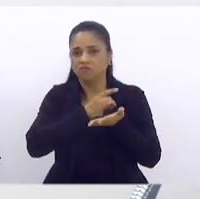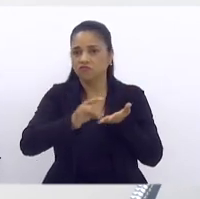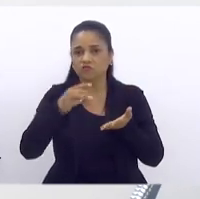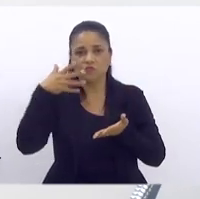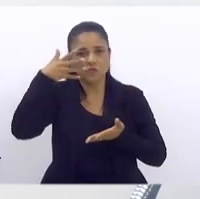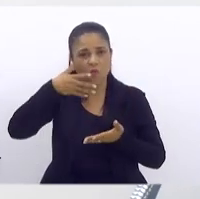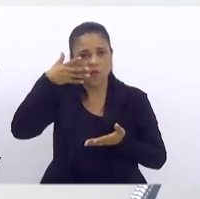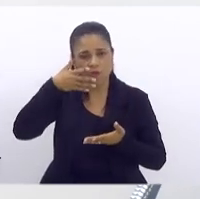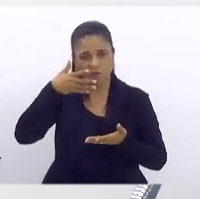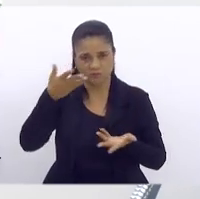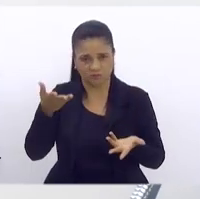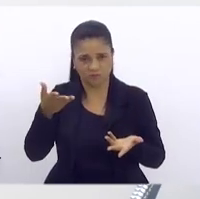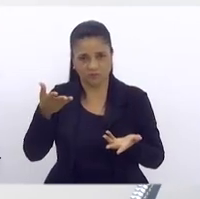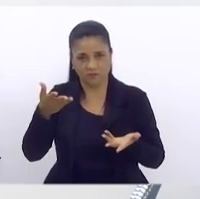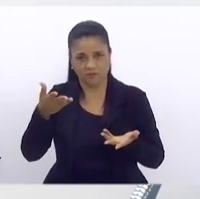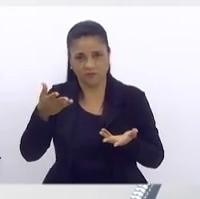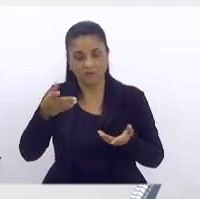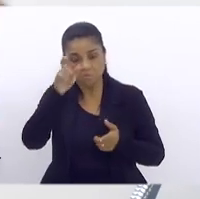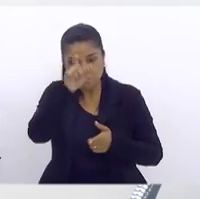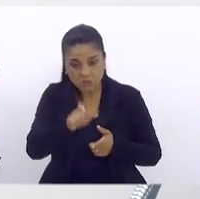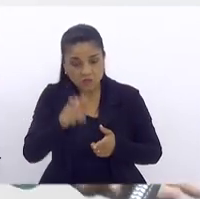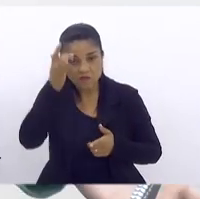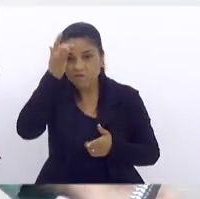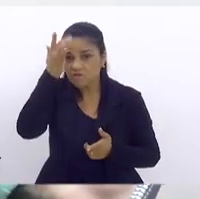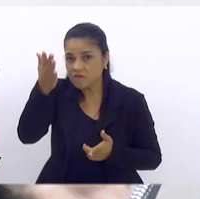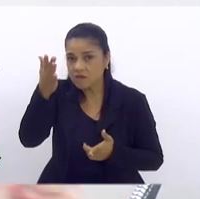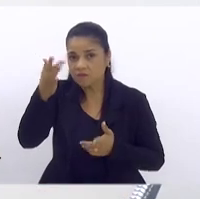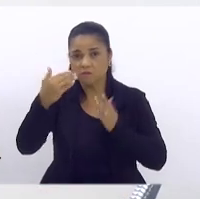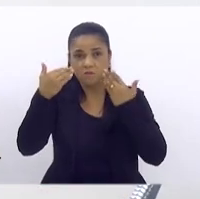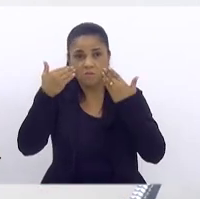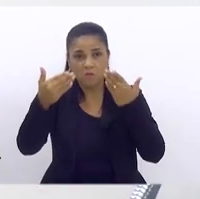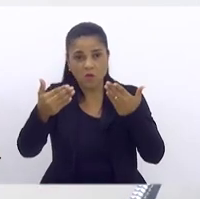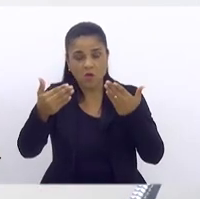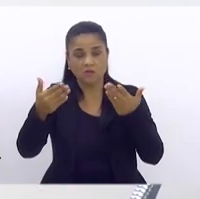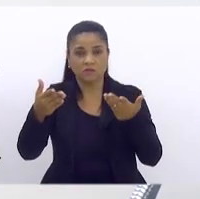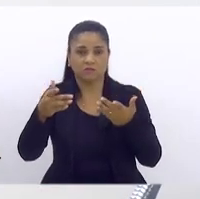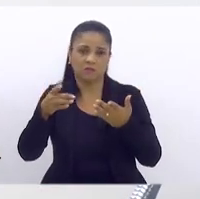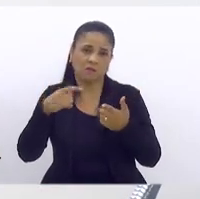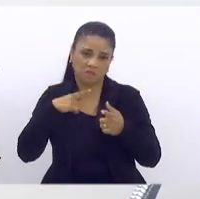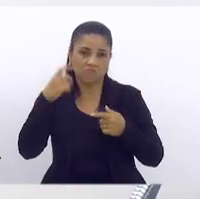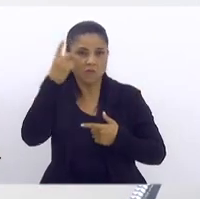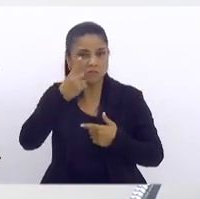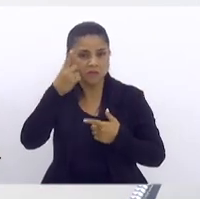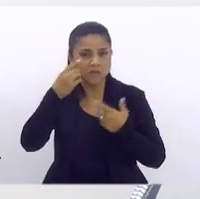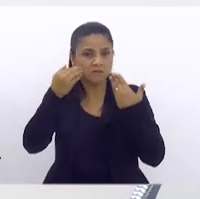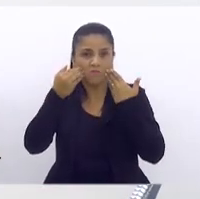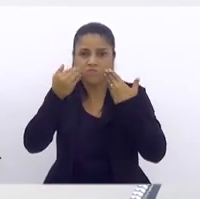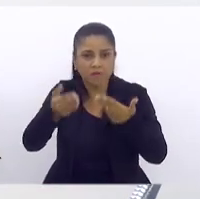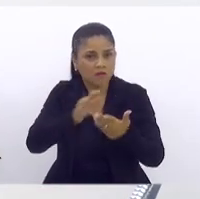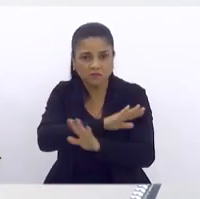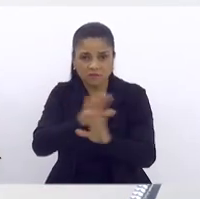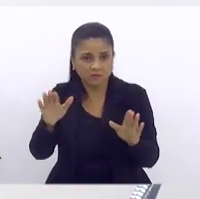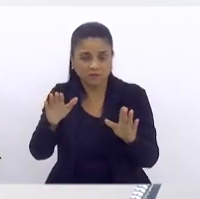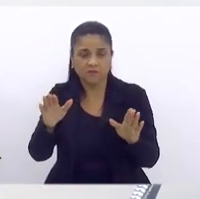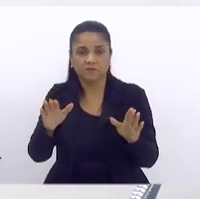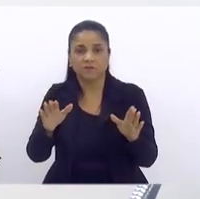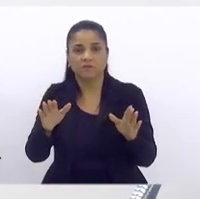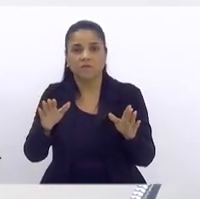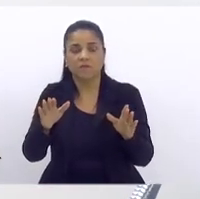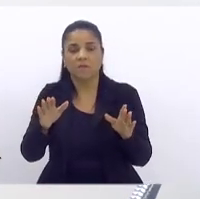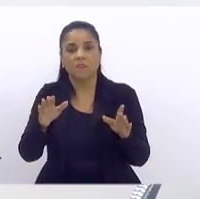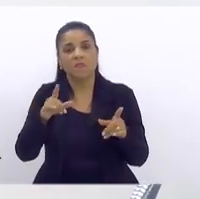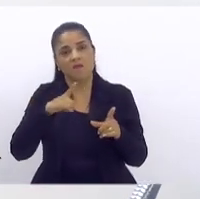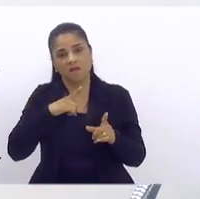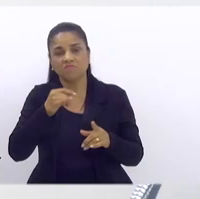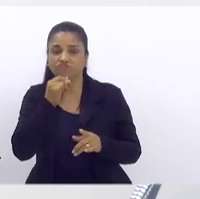fácil. Tem pessoas que é muito fácil, é explícito. Nós temos aqui parlamentares que é explícito. Isso aí a gente não tem o que falar. E,